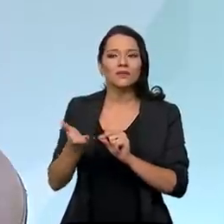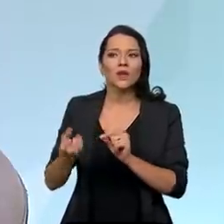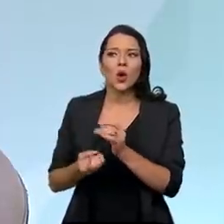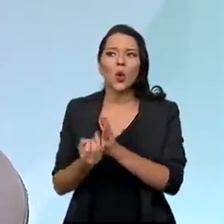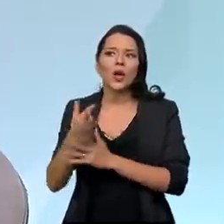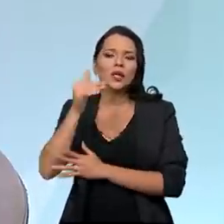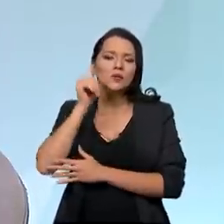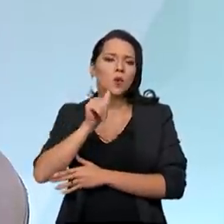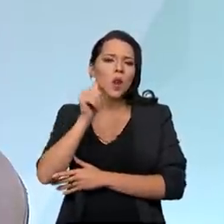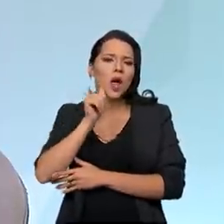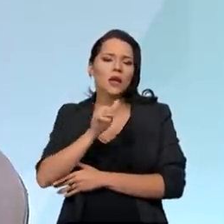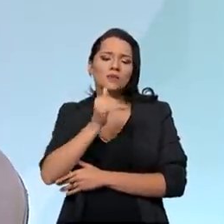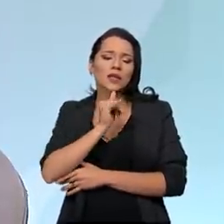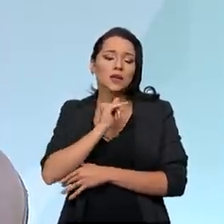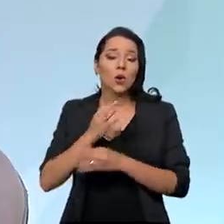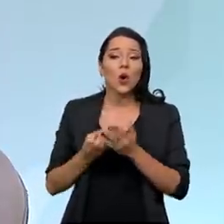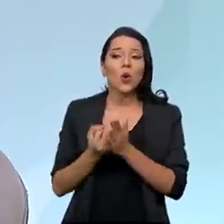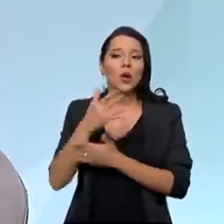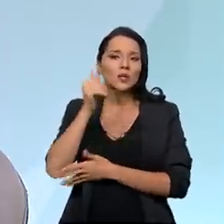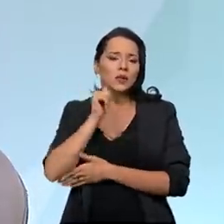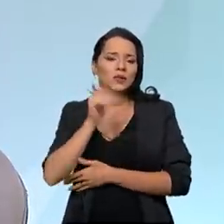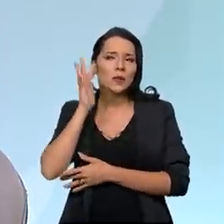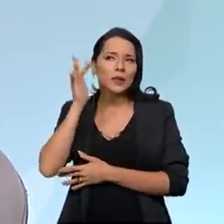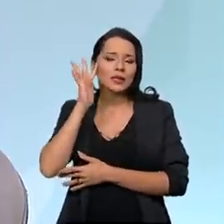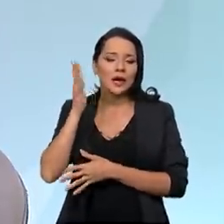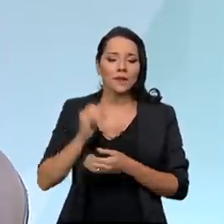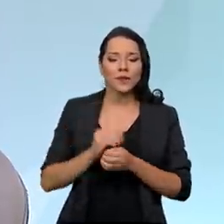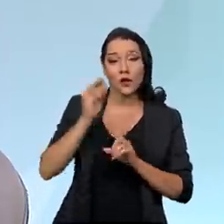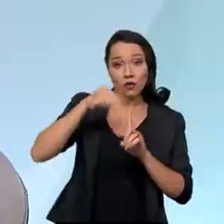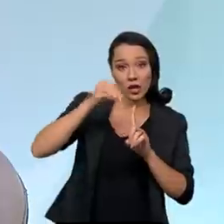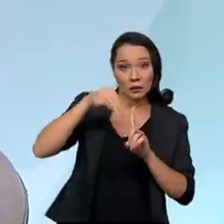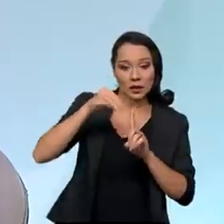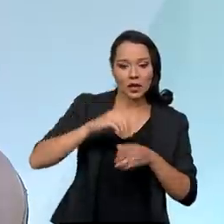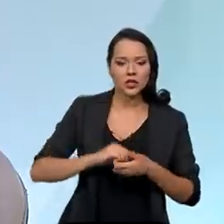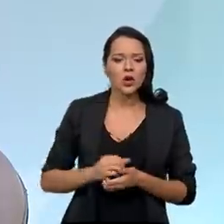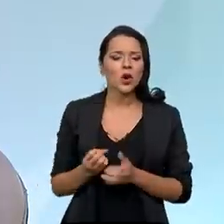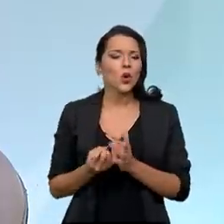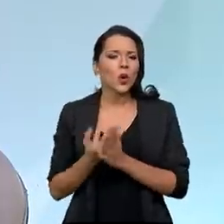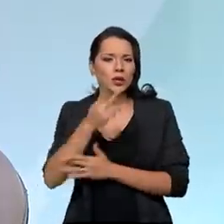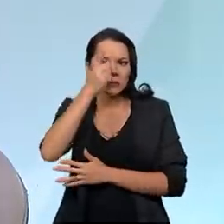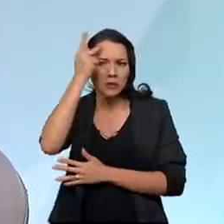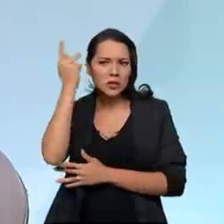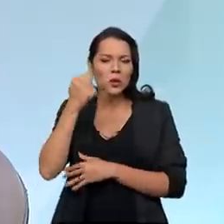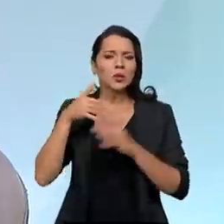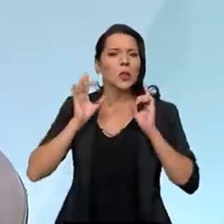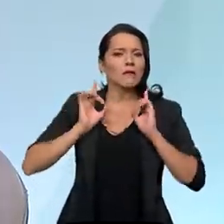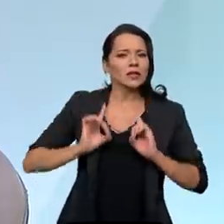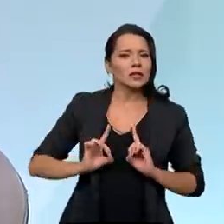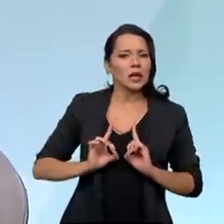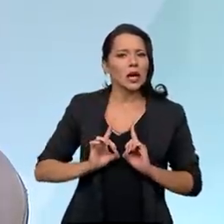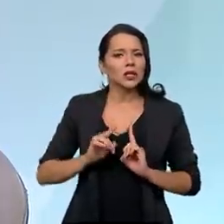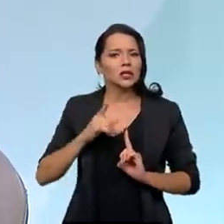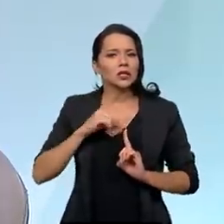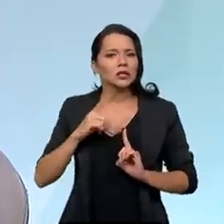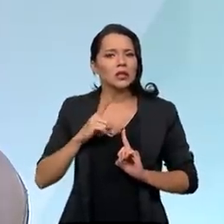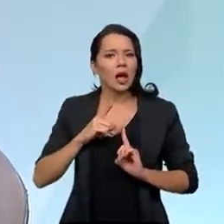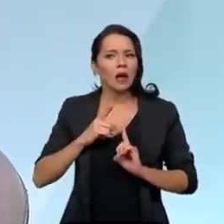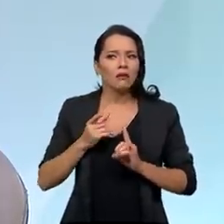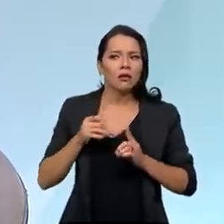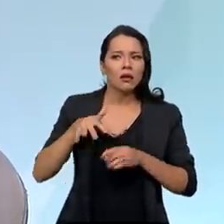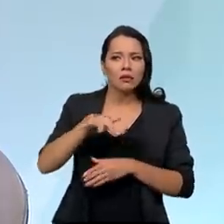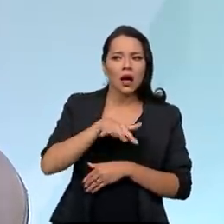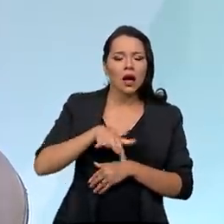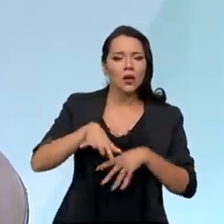Quantas mulheres, por exemplo, se nós pensarmos em vulnerabilidades, quantas pessoas com deficiência nós temos